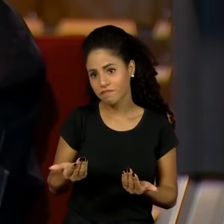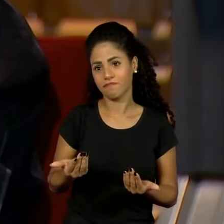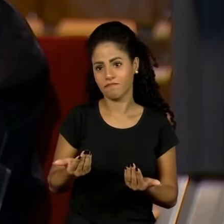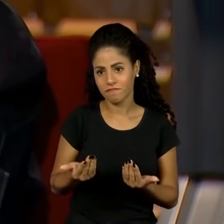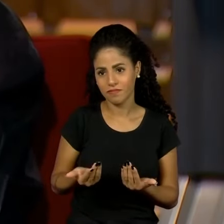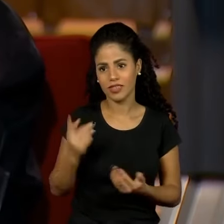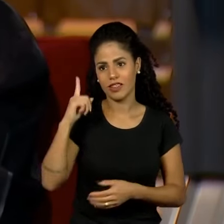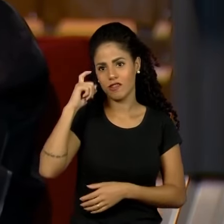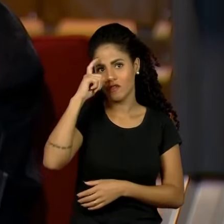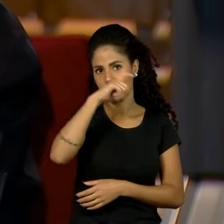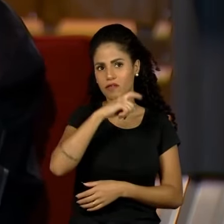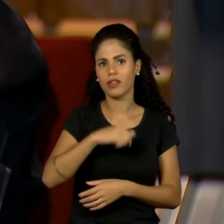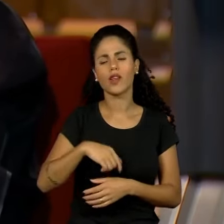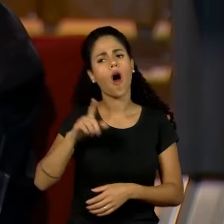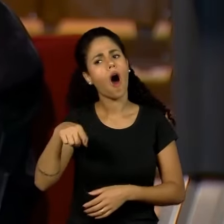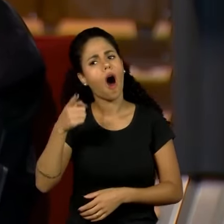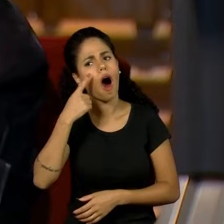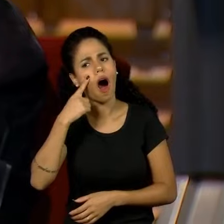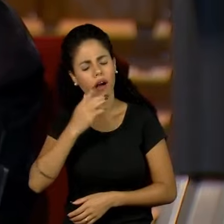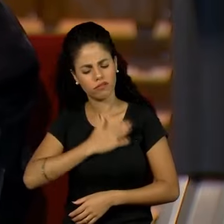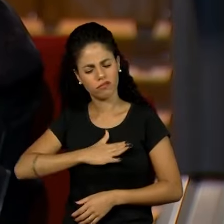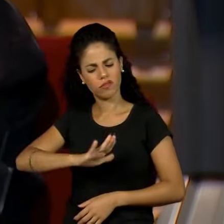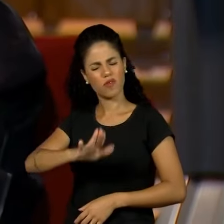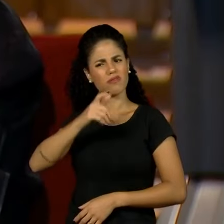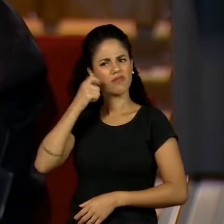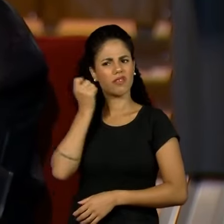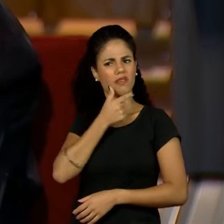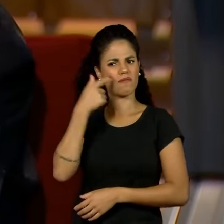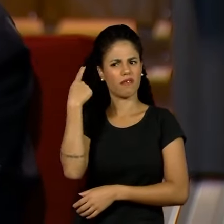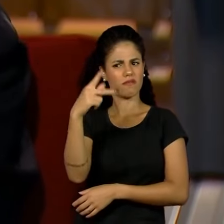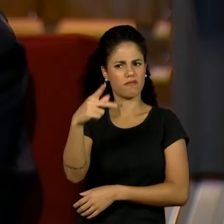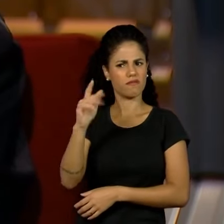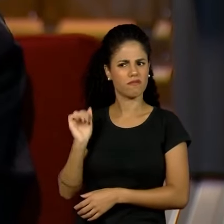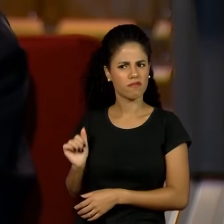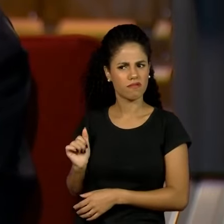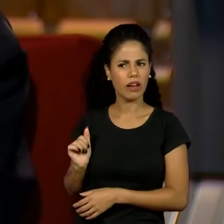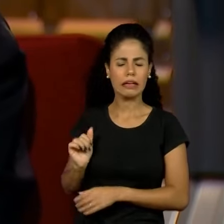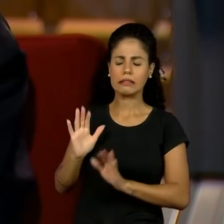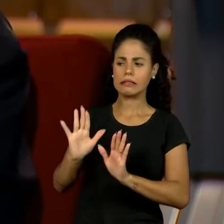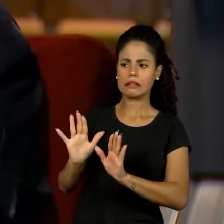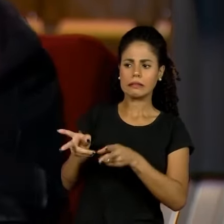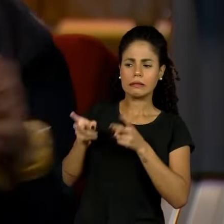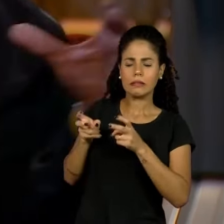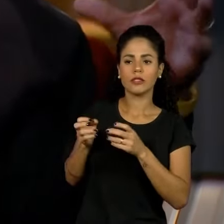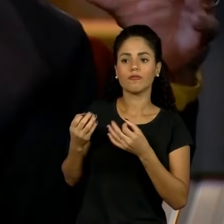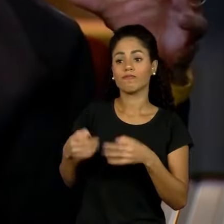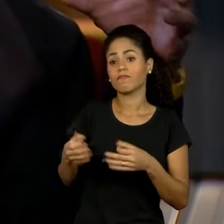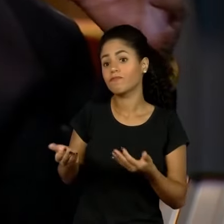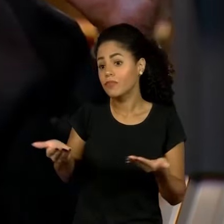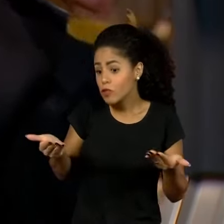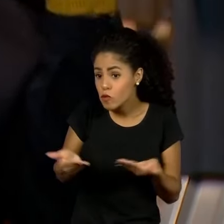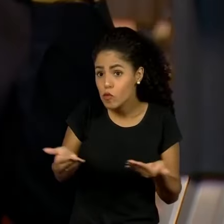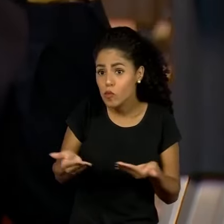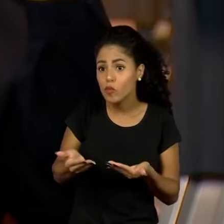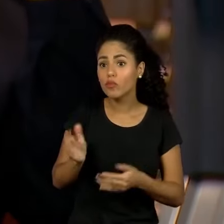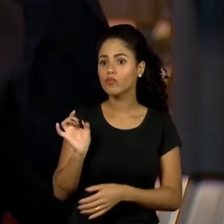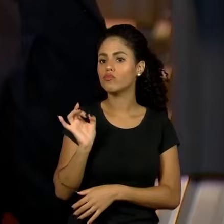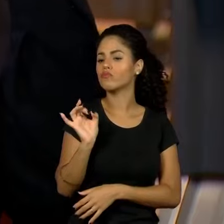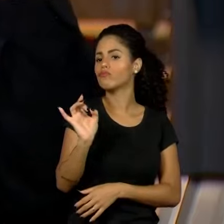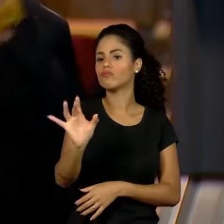P pô não gostei da sua piada Varela você é isso pô o cara tinha que ter uma perseverança Do Cassete Hoje não só é